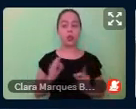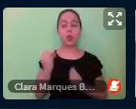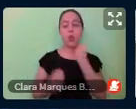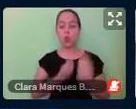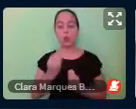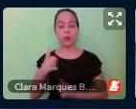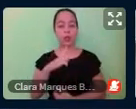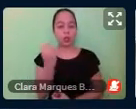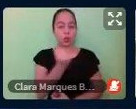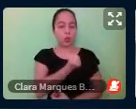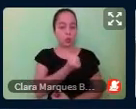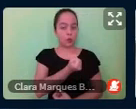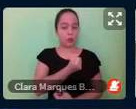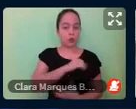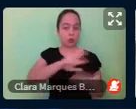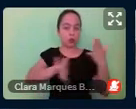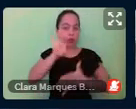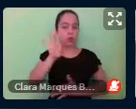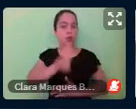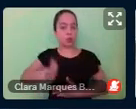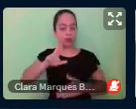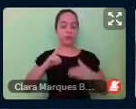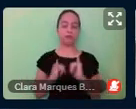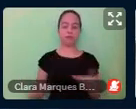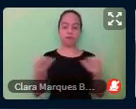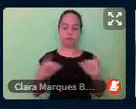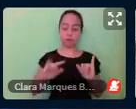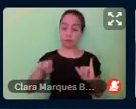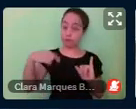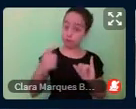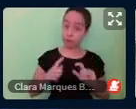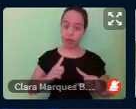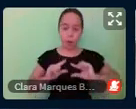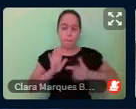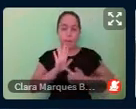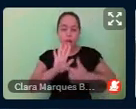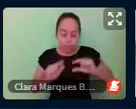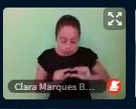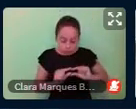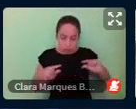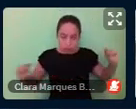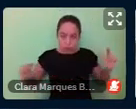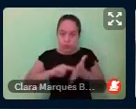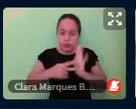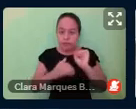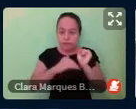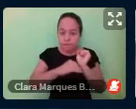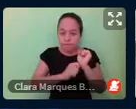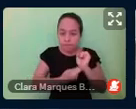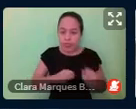número de sorteio que foi divulgado, e em seguida será apresentado a semente para que essa seja utilizada em